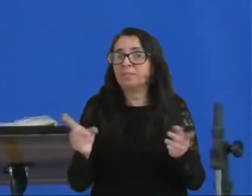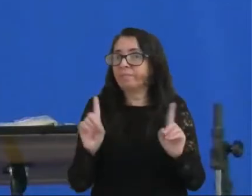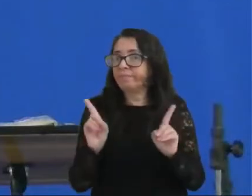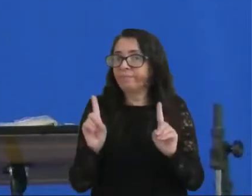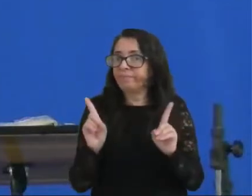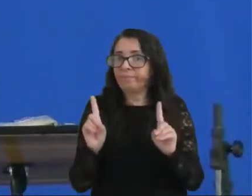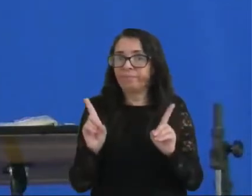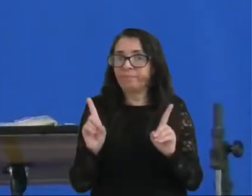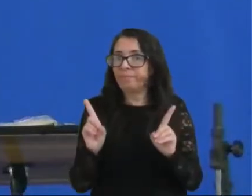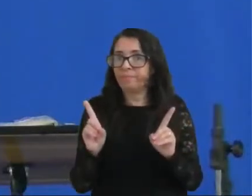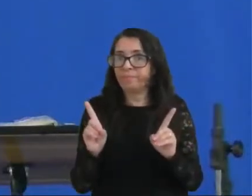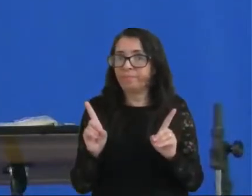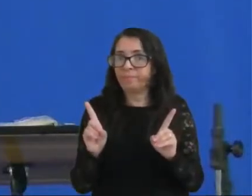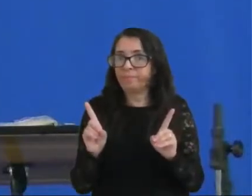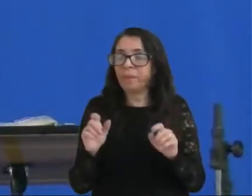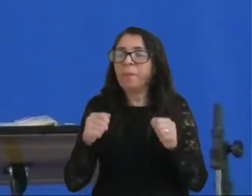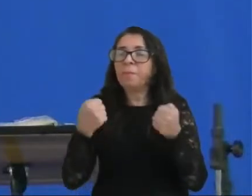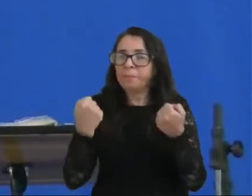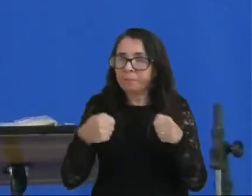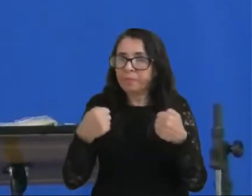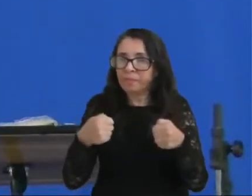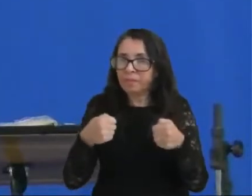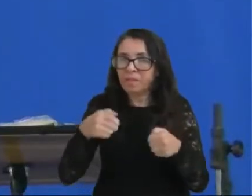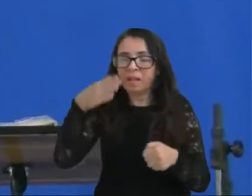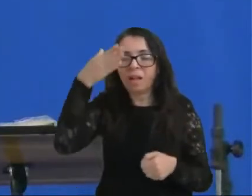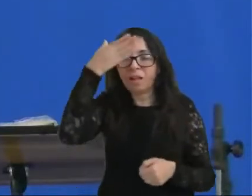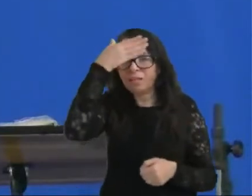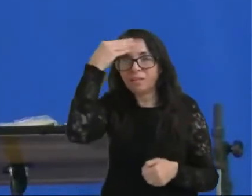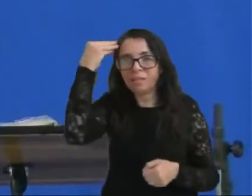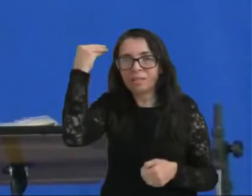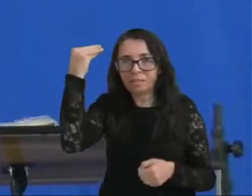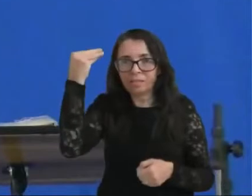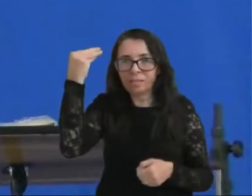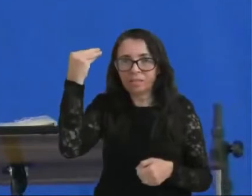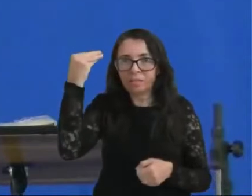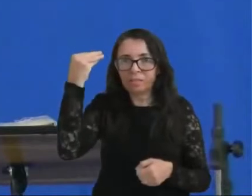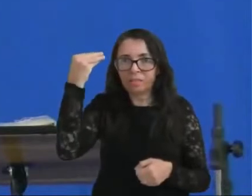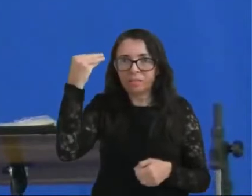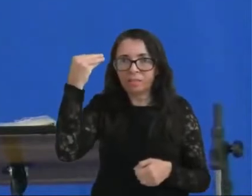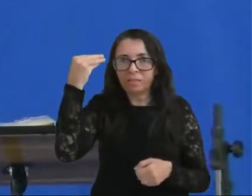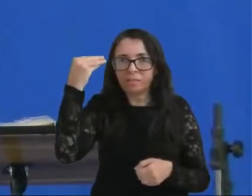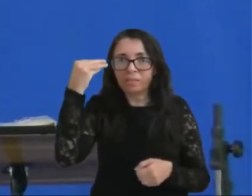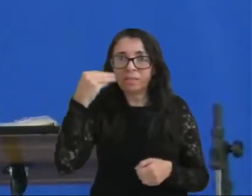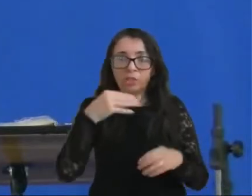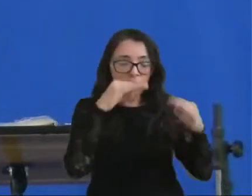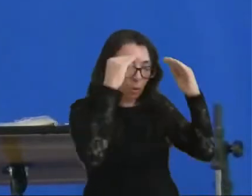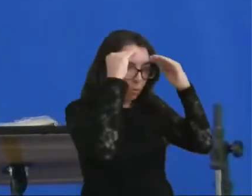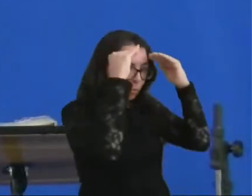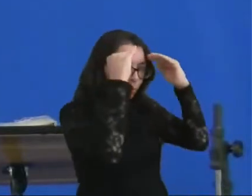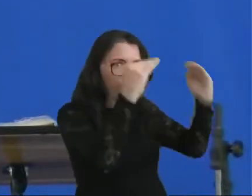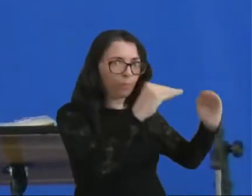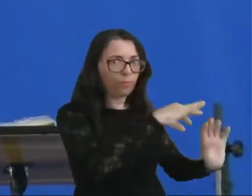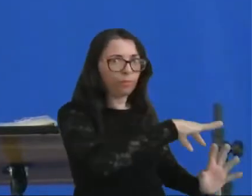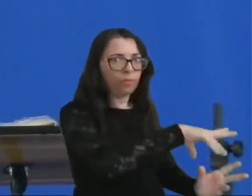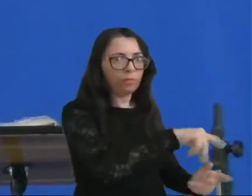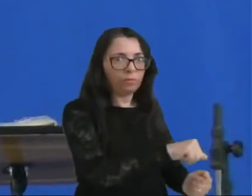de Deus. E o que vocês estão vivendo no momento é um distanciamento de Deus. Estão